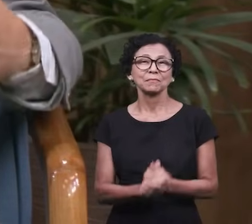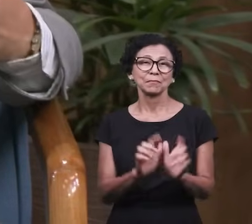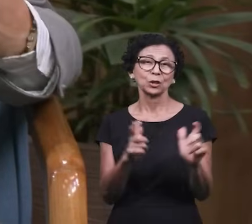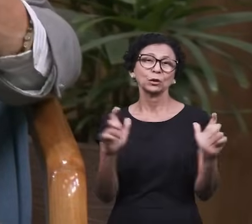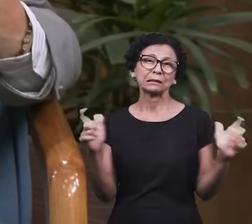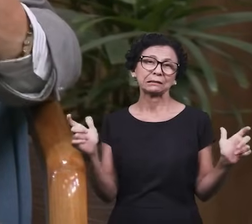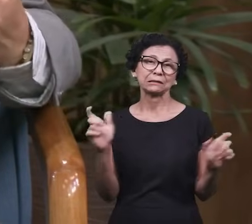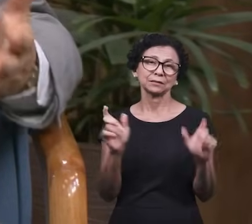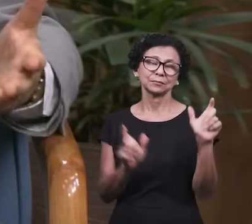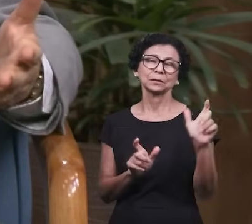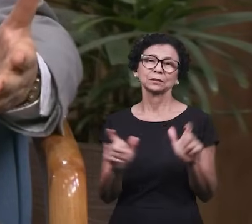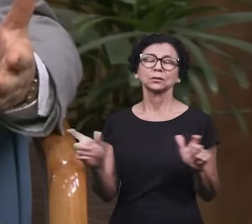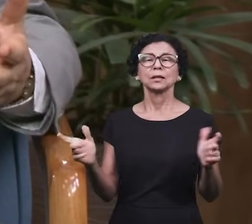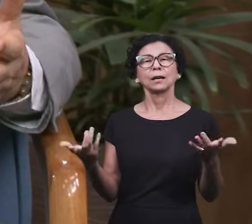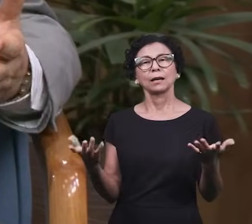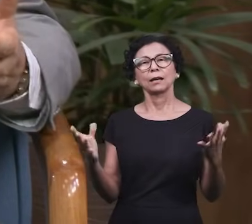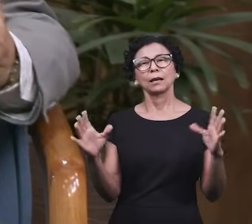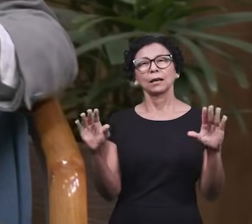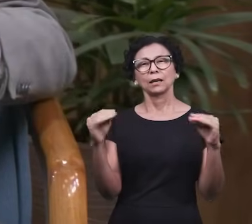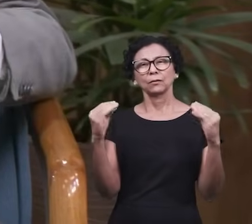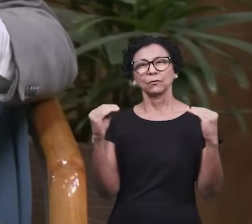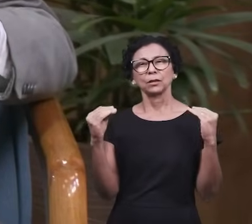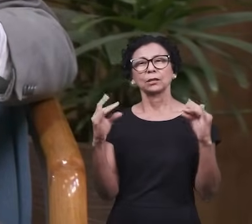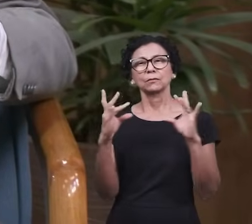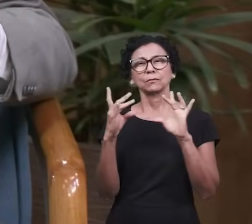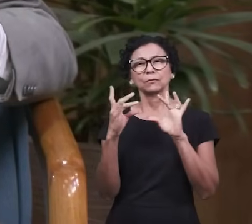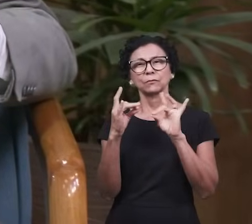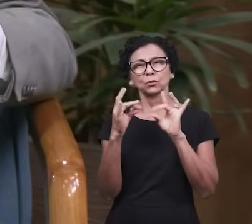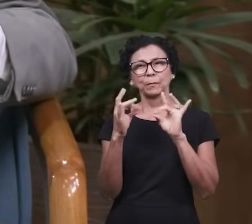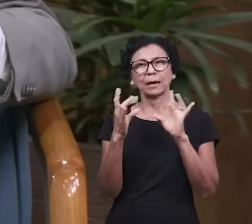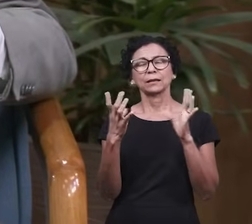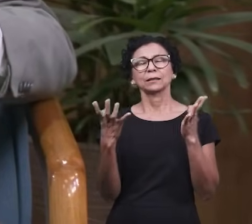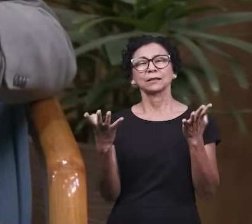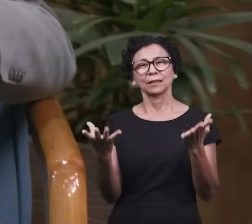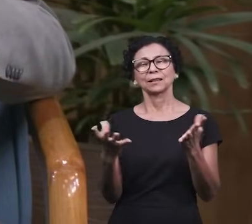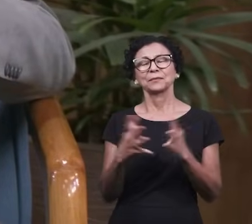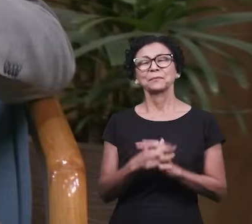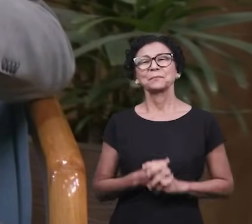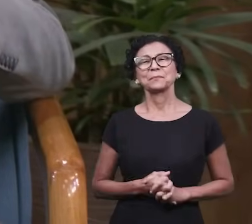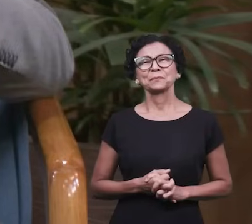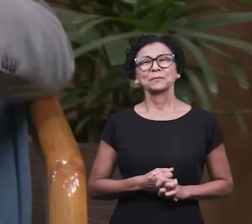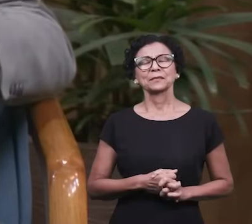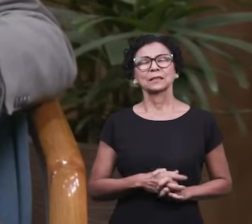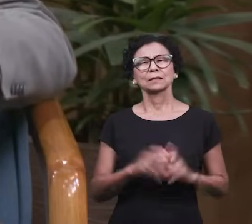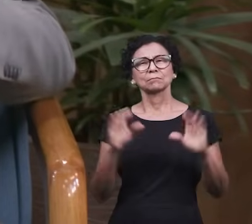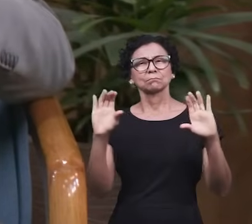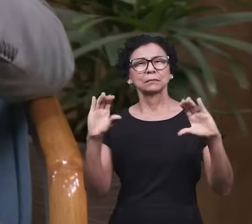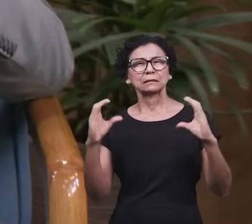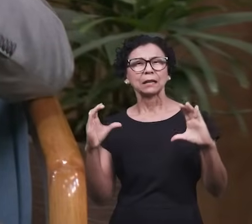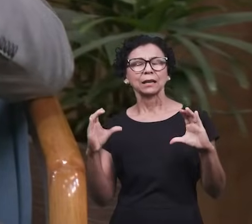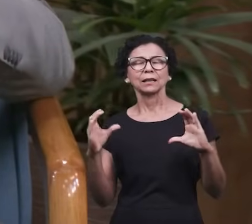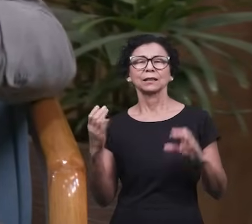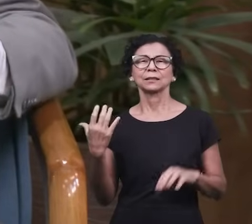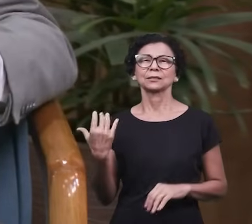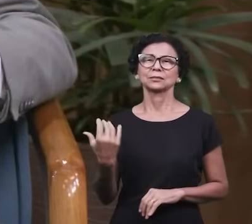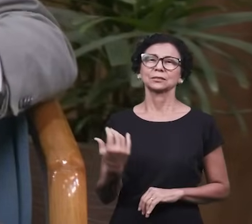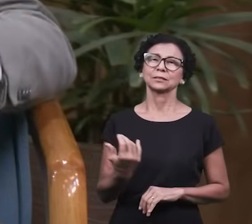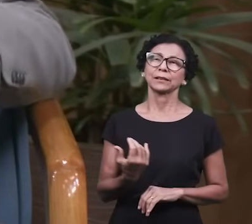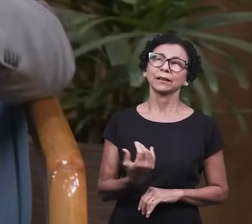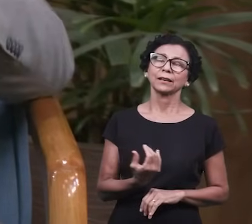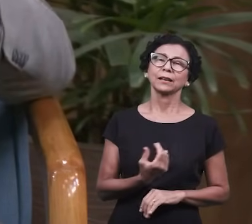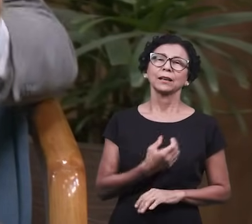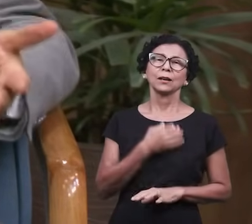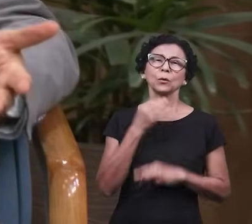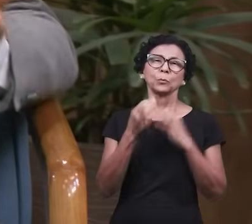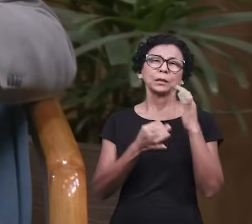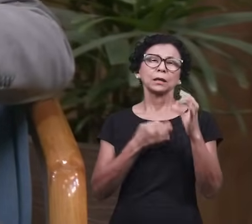delas enviam para nós, e nós vamos compartilhar isso com você hoje, seus comentários, suas participações,